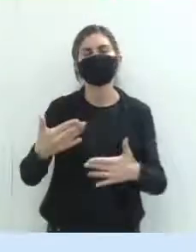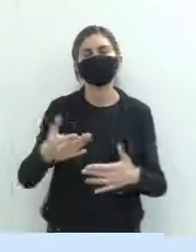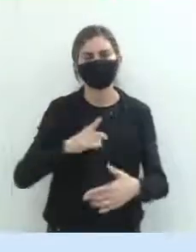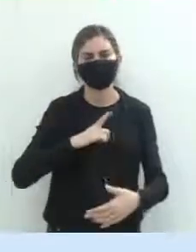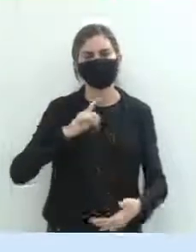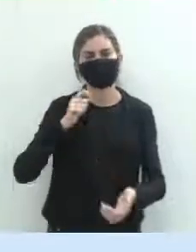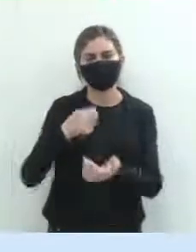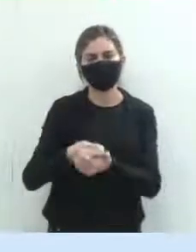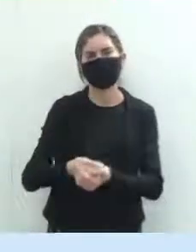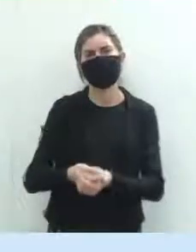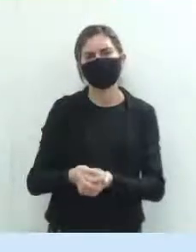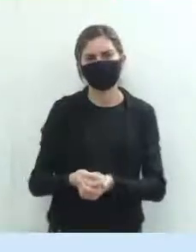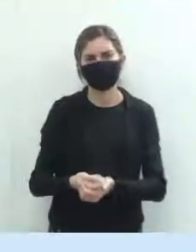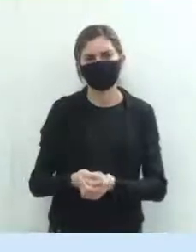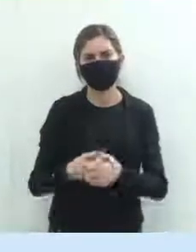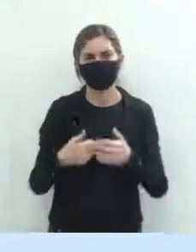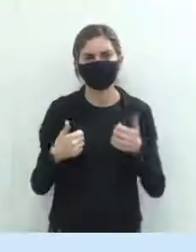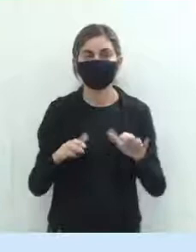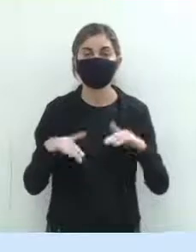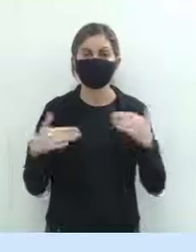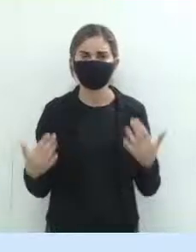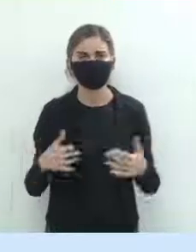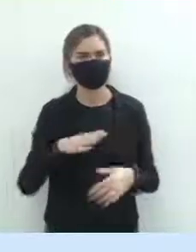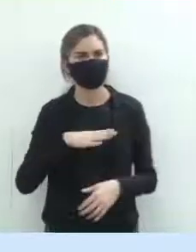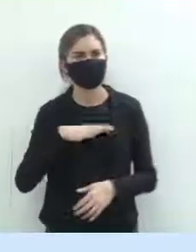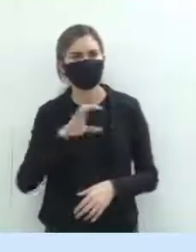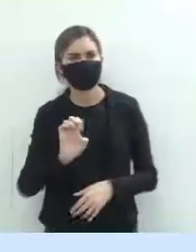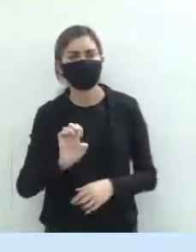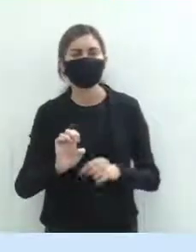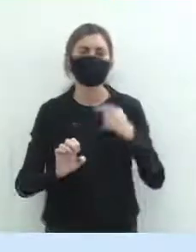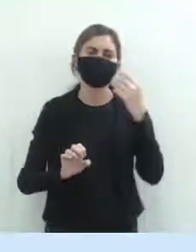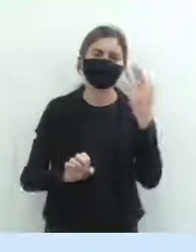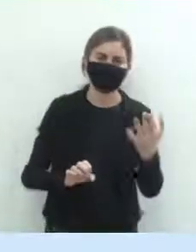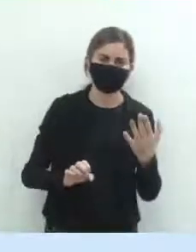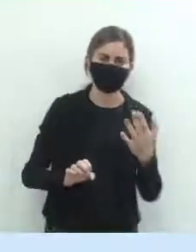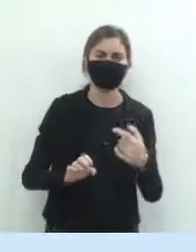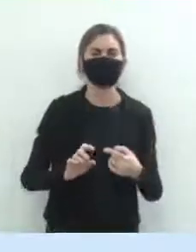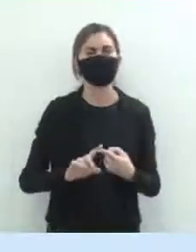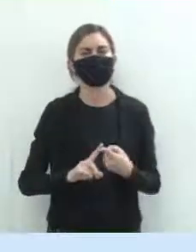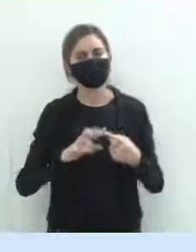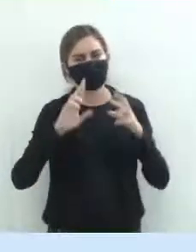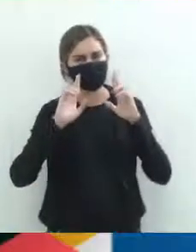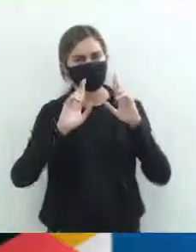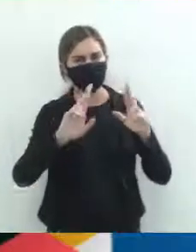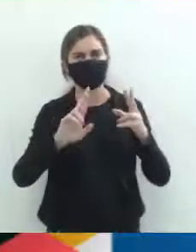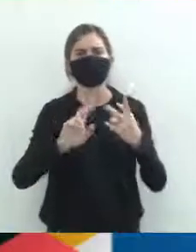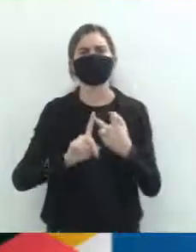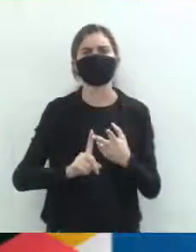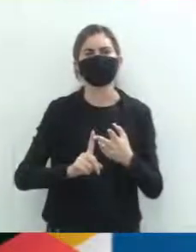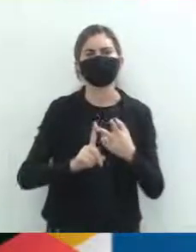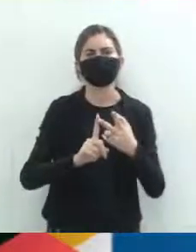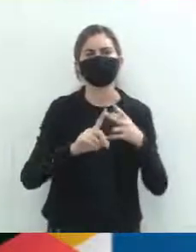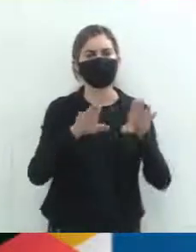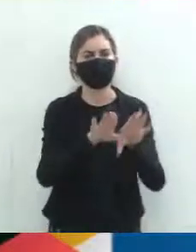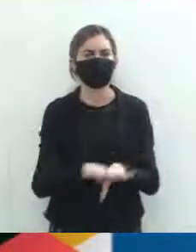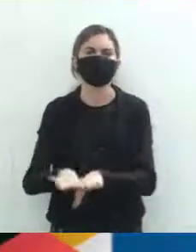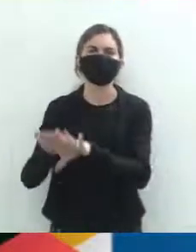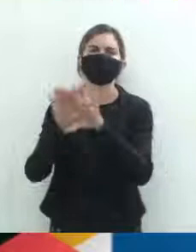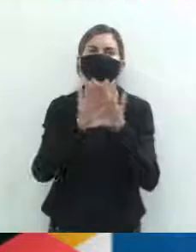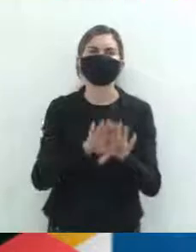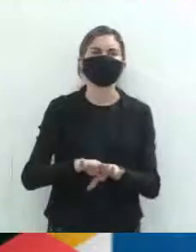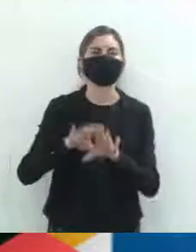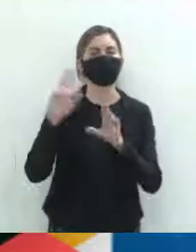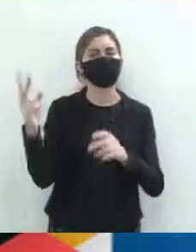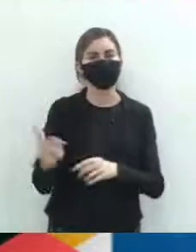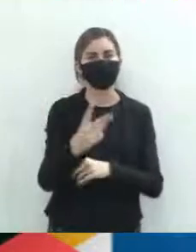que pagar por essas questões. Então, ética tem a ver com o quê? Ética tem a ver com respeito, com igualdade,